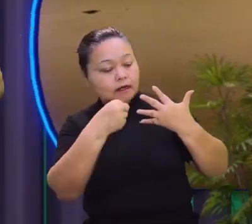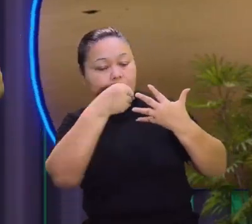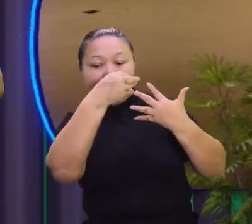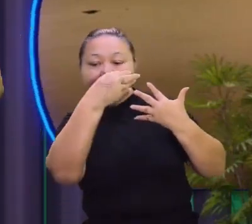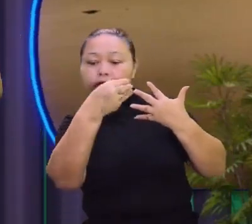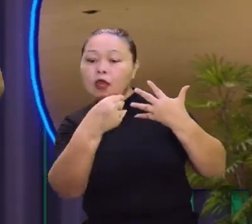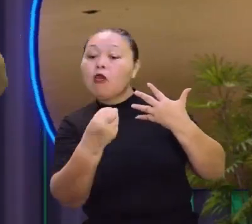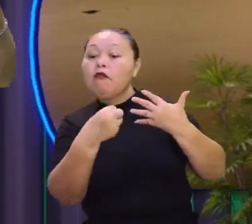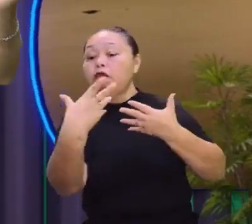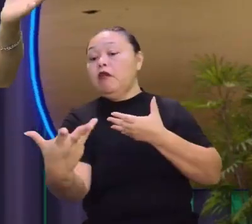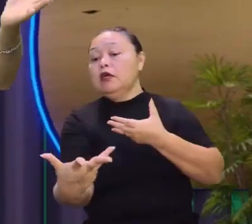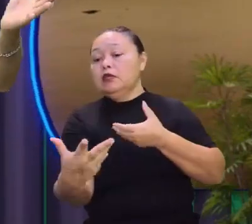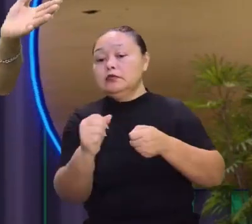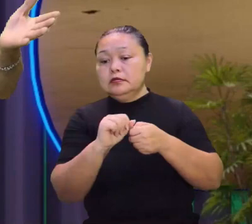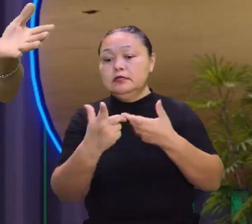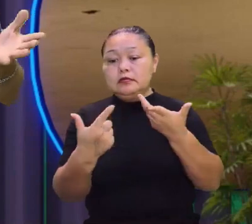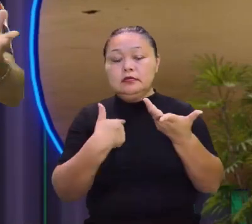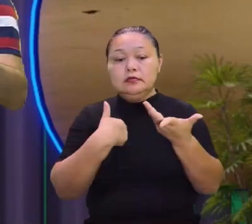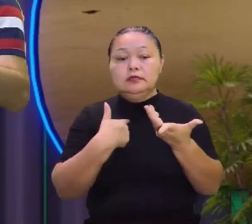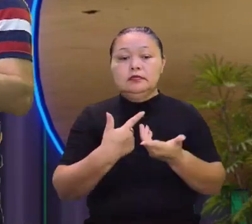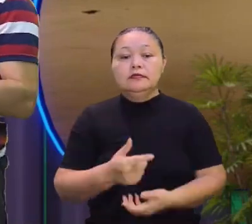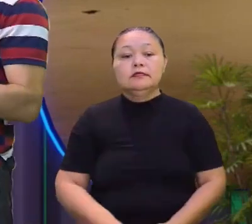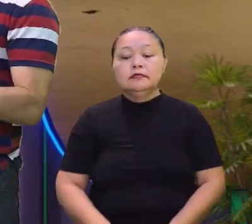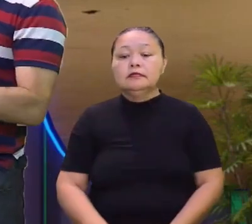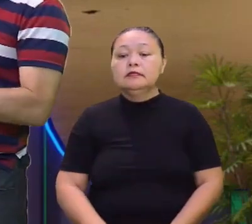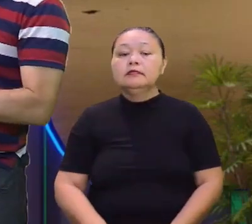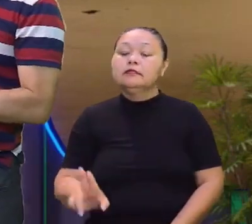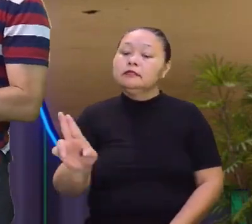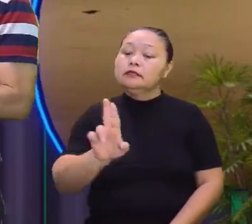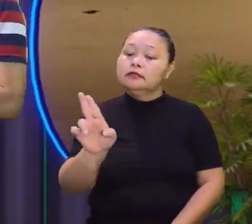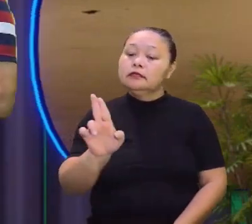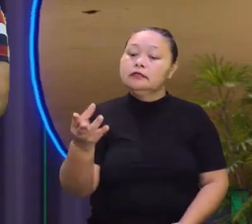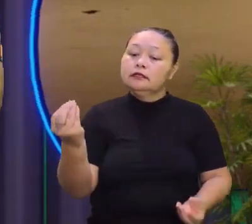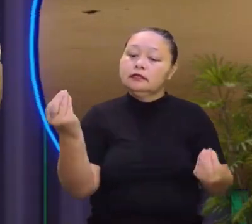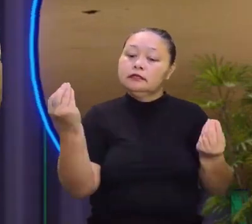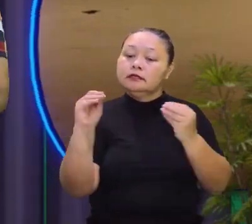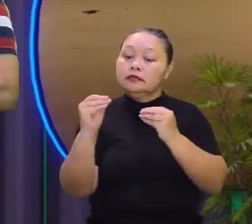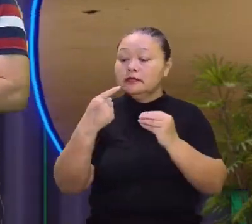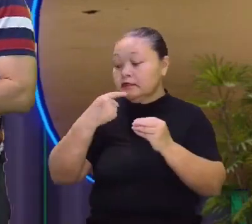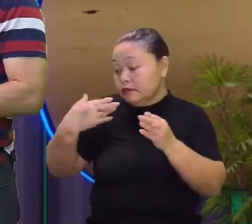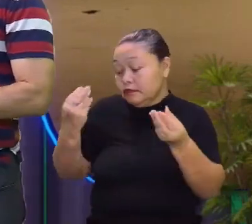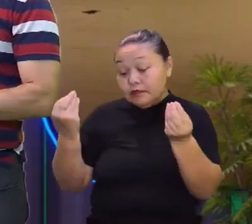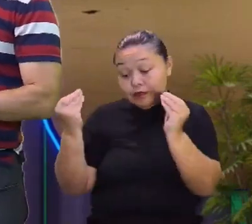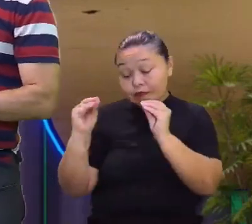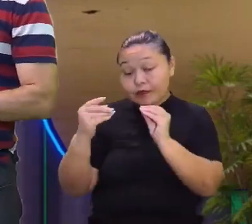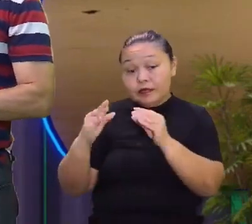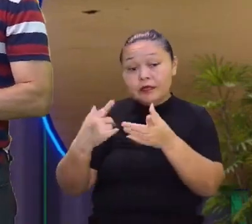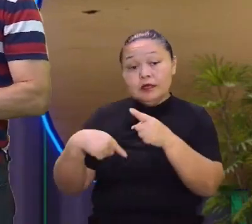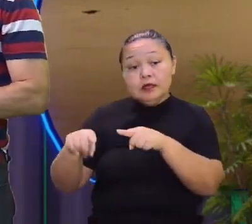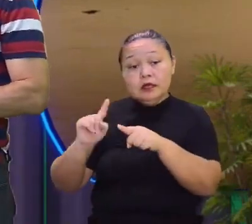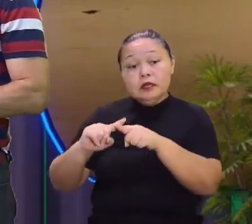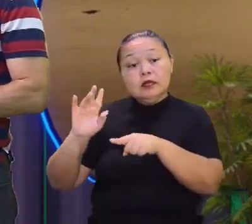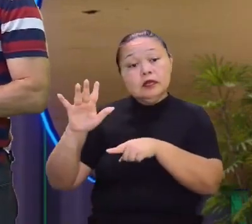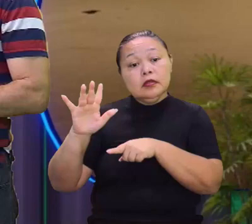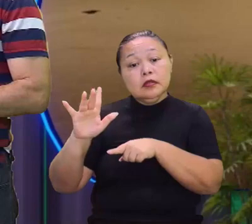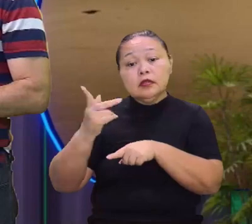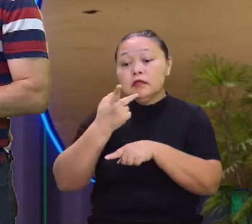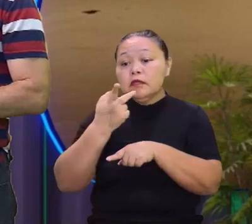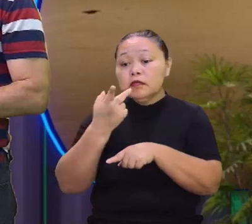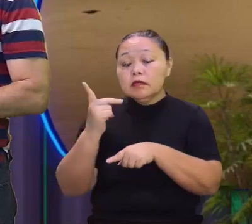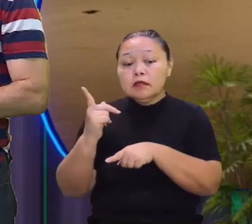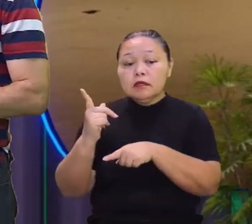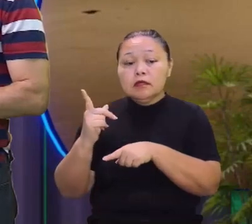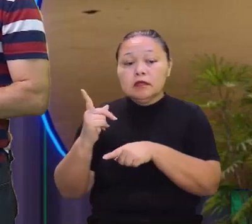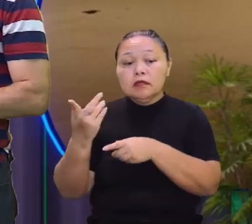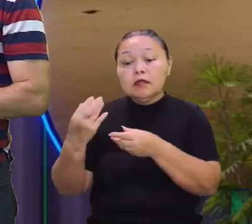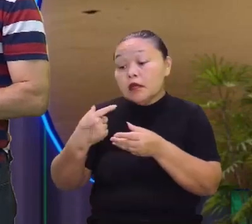exógenos. Muito que bem. Explicamos anteriormente. É isso? E o nome fala a formação recente, e aí casa com o que o professor está